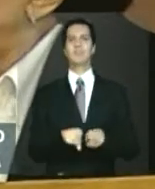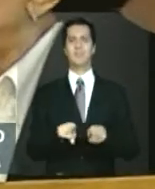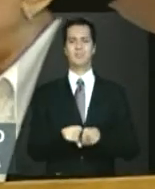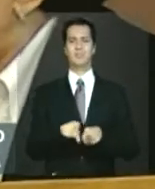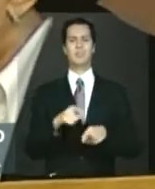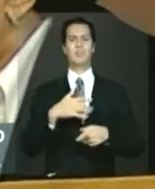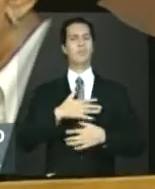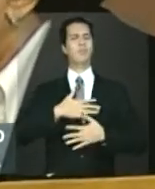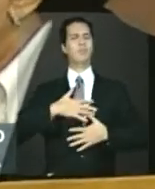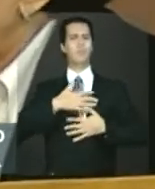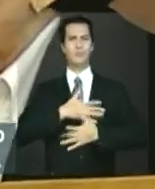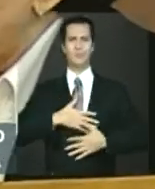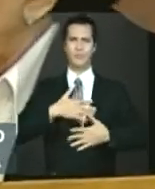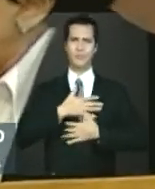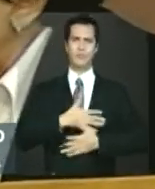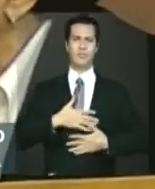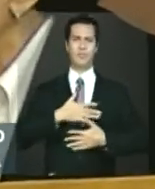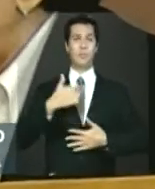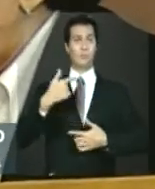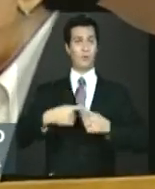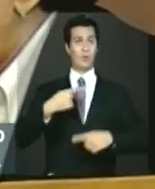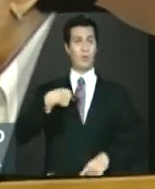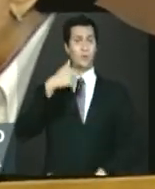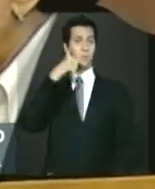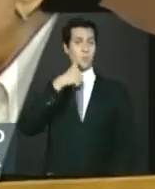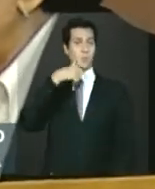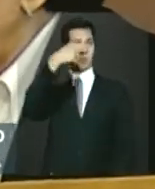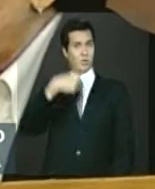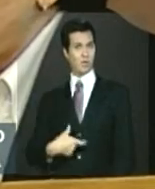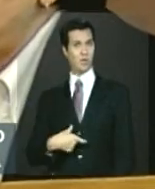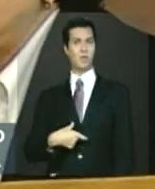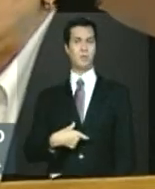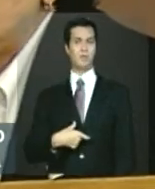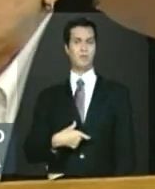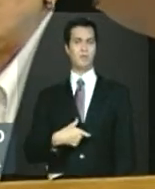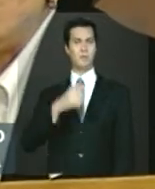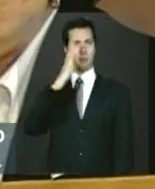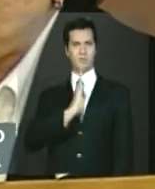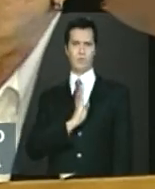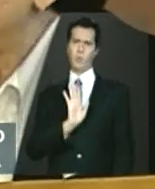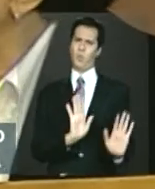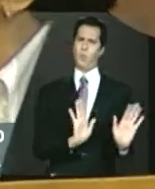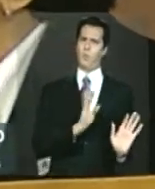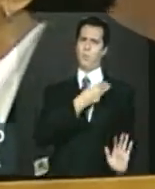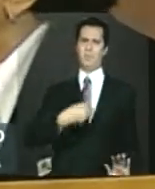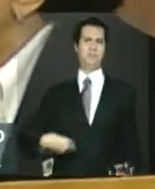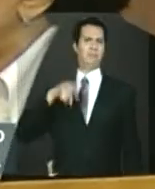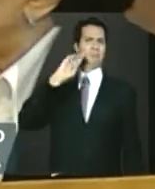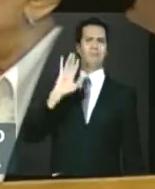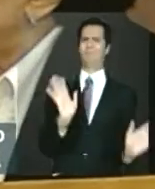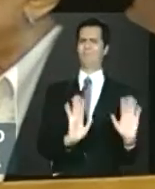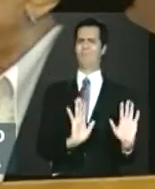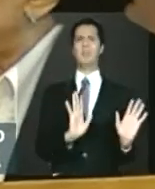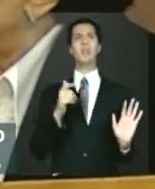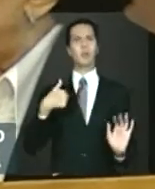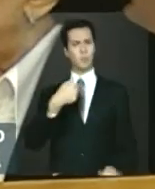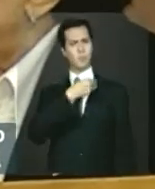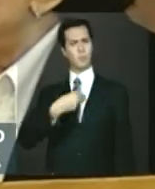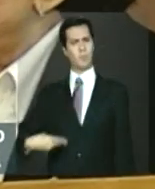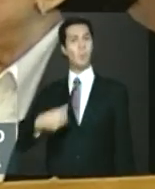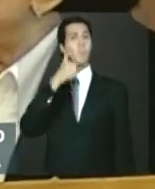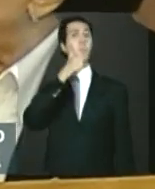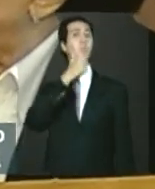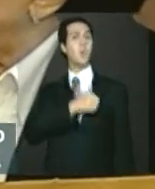enorme satisfação como mulher brasileira e não como ministra chefe da secretaria de políticas para as